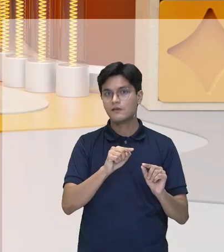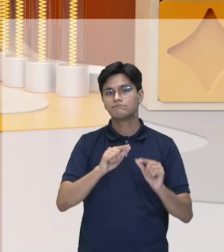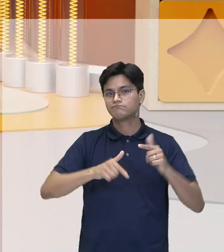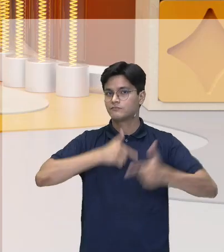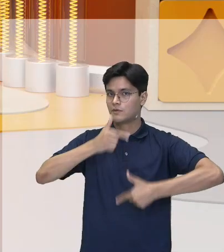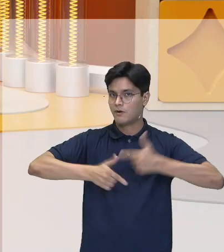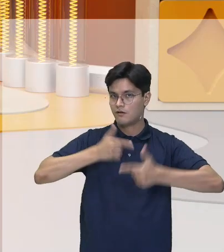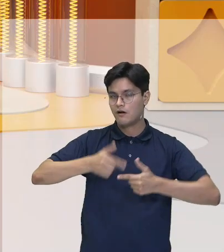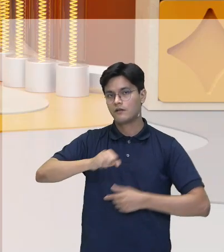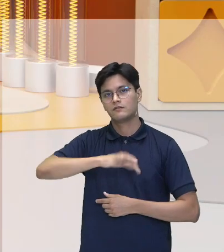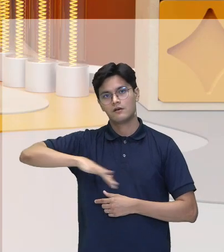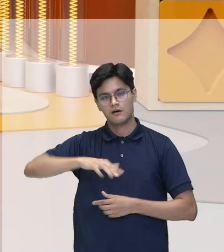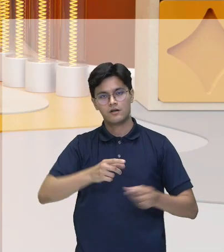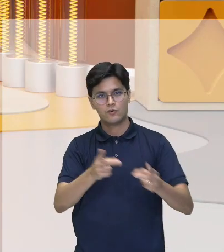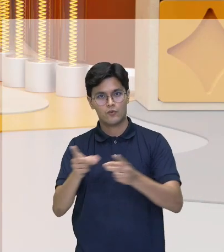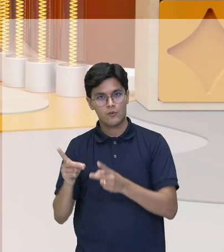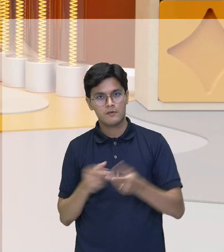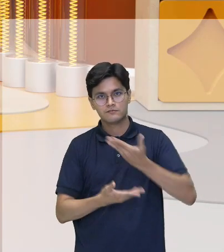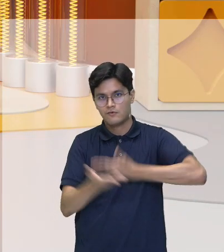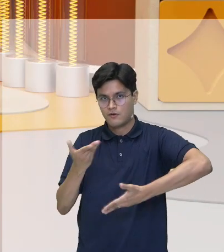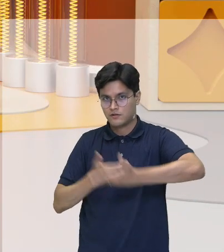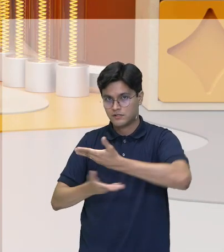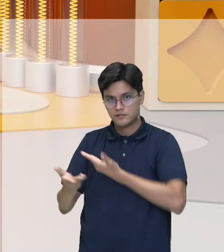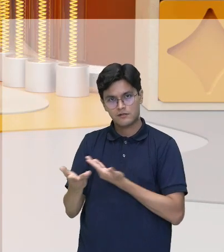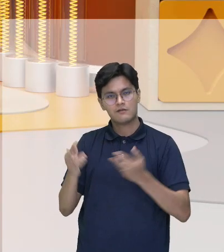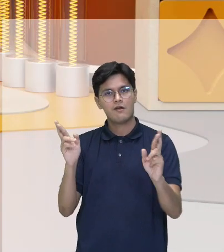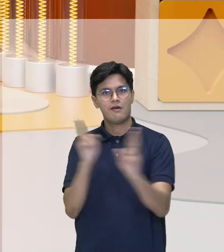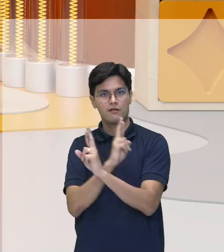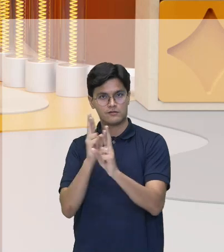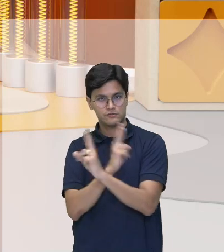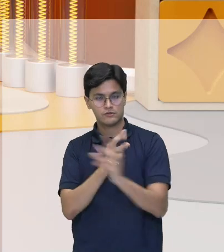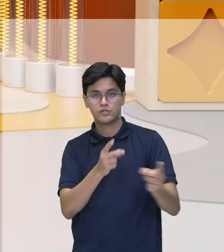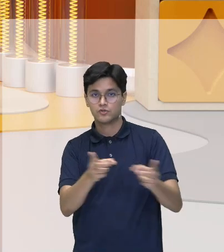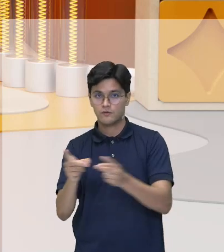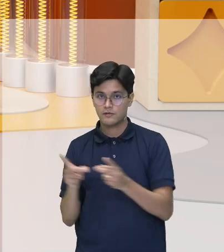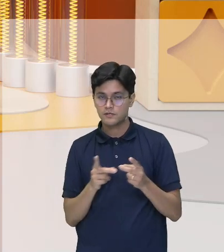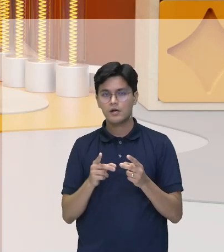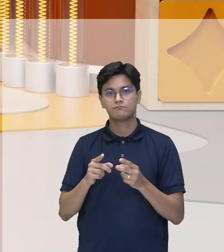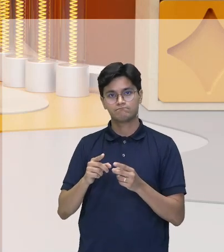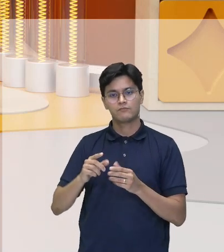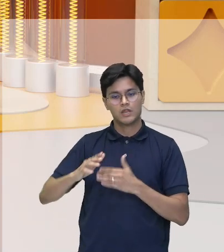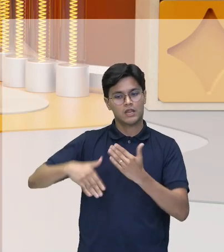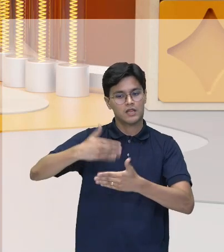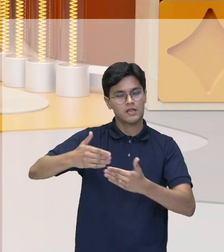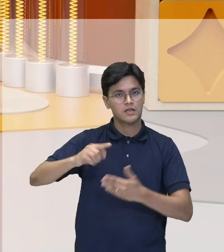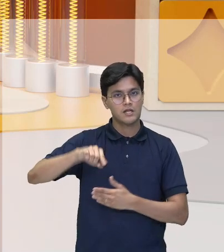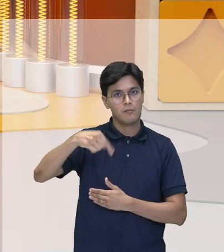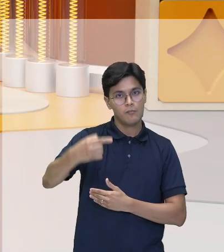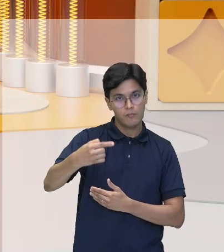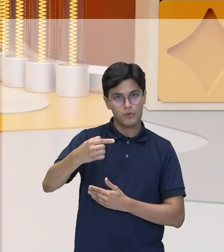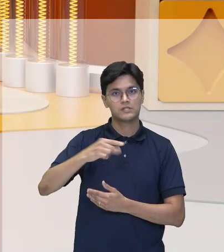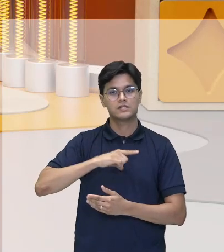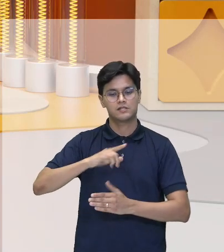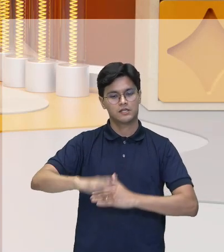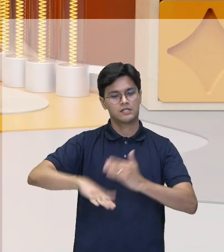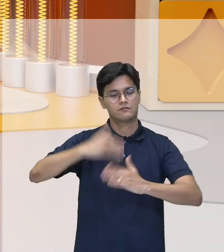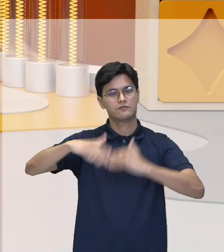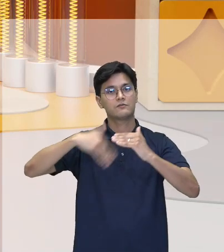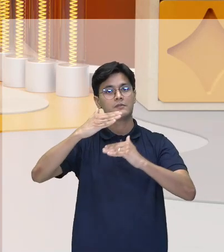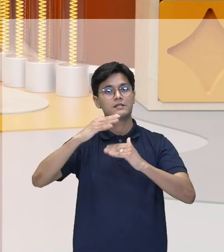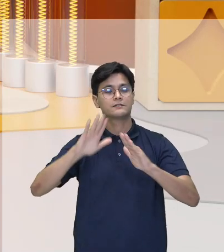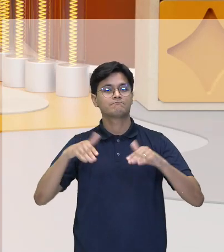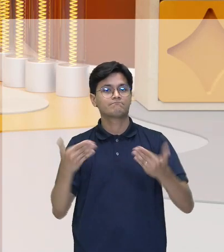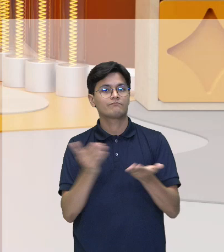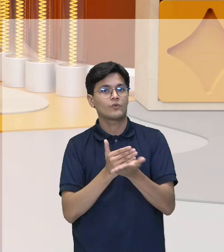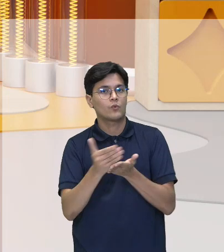Vem comigo ver o tema da nossa aula. Aula de número 11, revisão e avaliação.